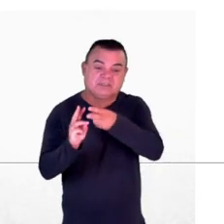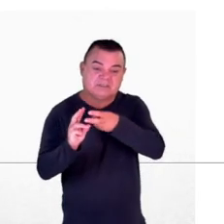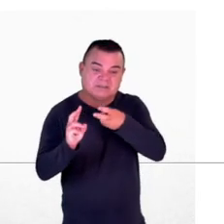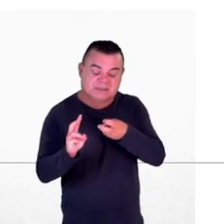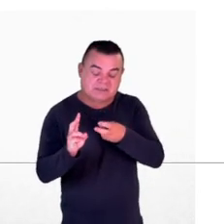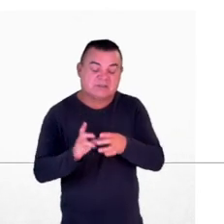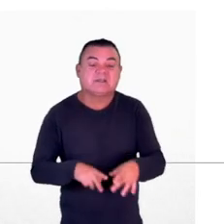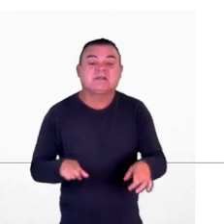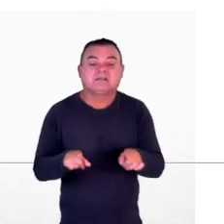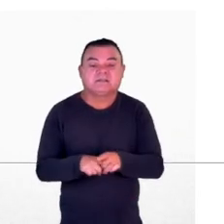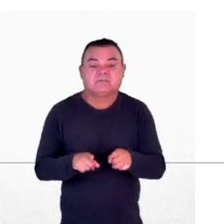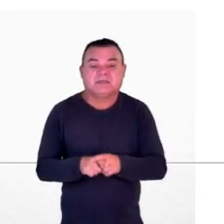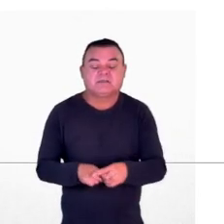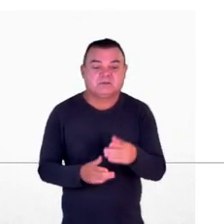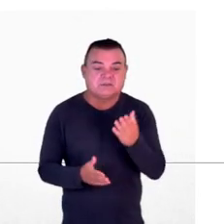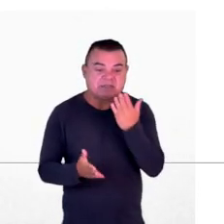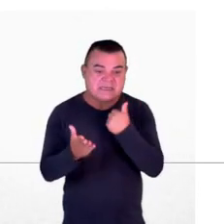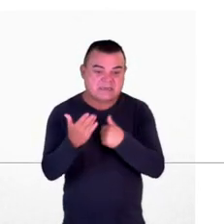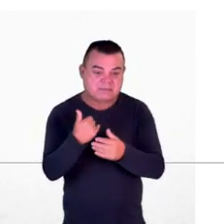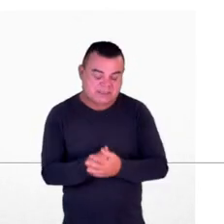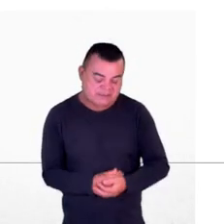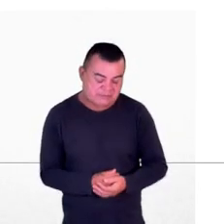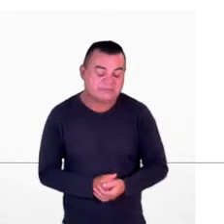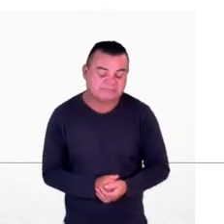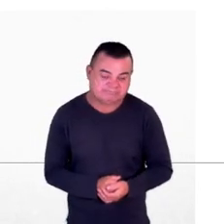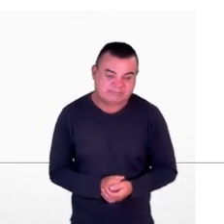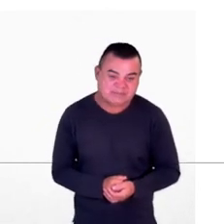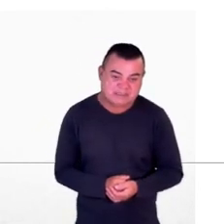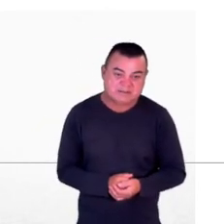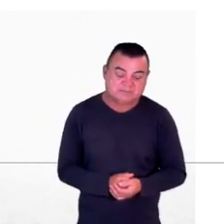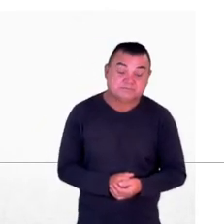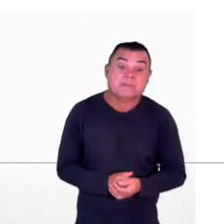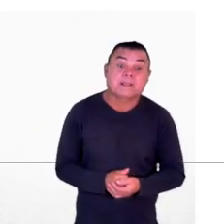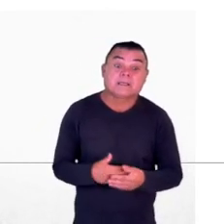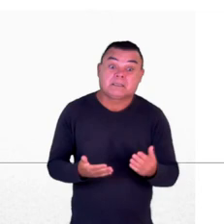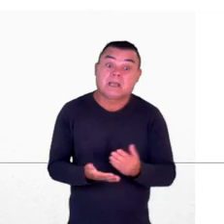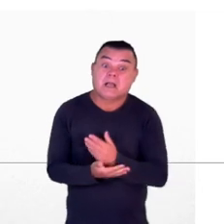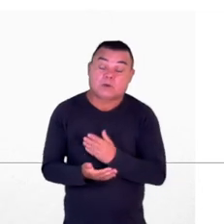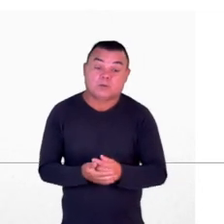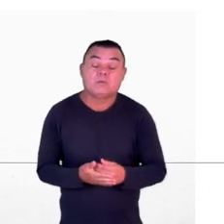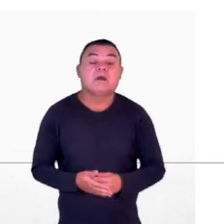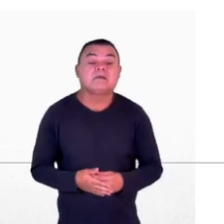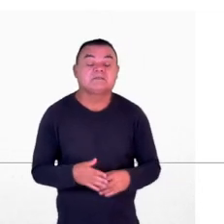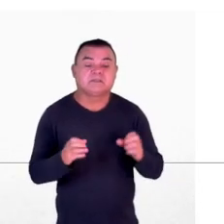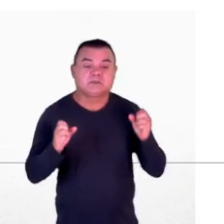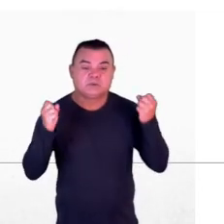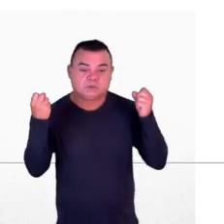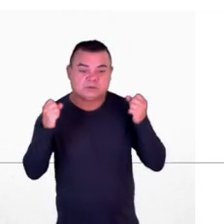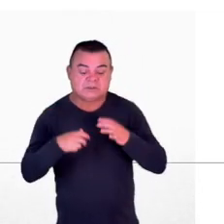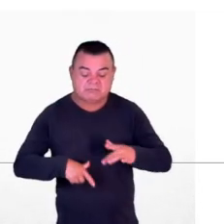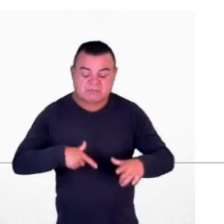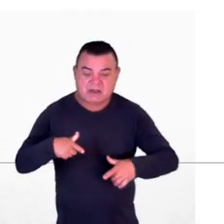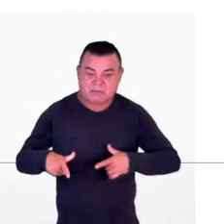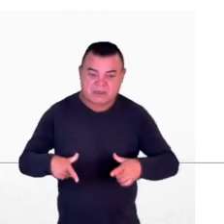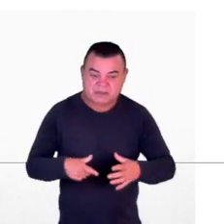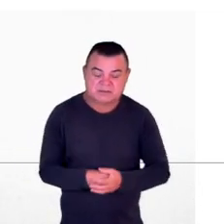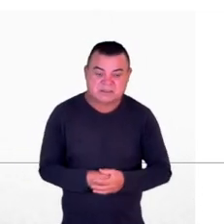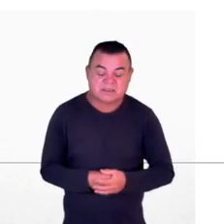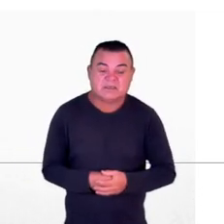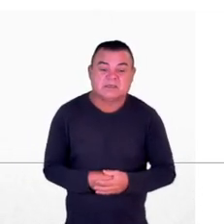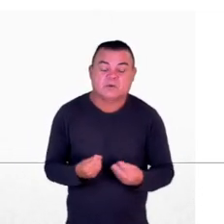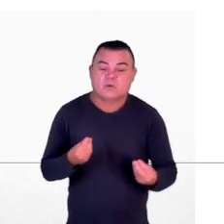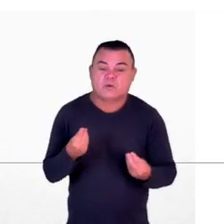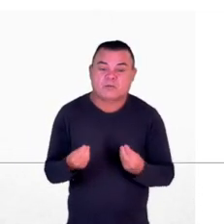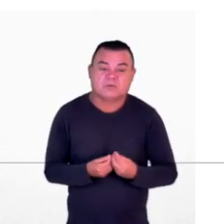entre aspas né que que grande parte dessas indústrias produz trabalho precário e escravo sobre essa